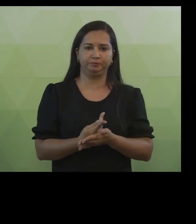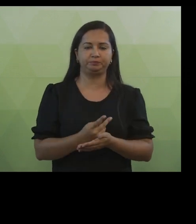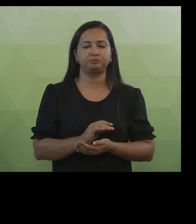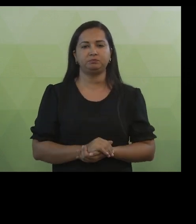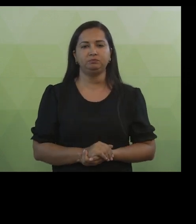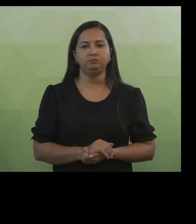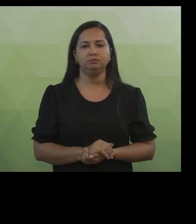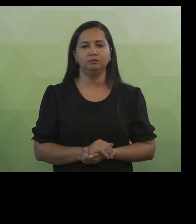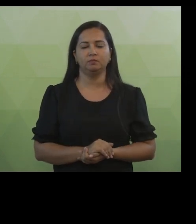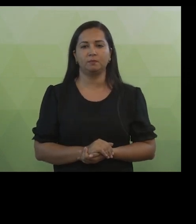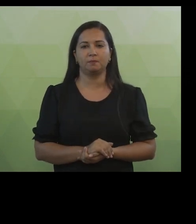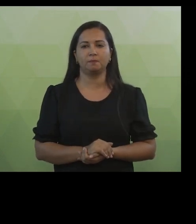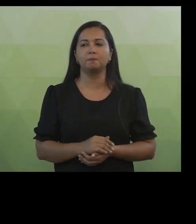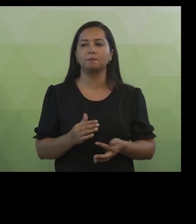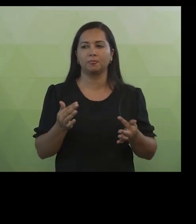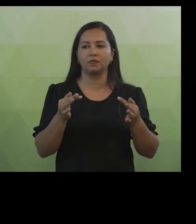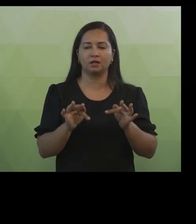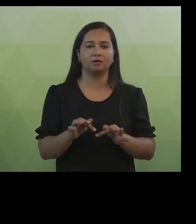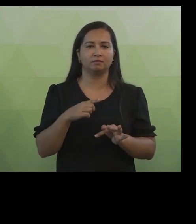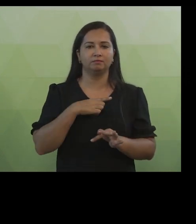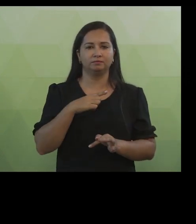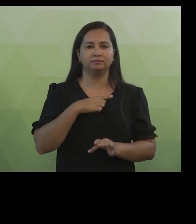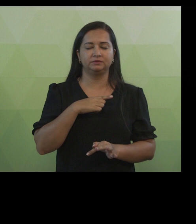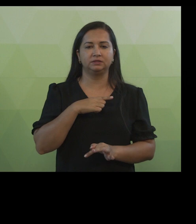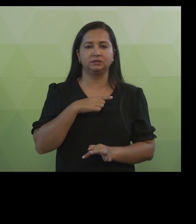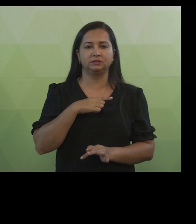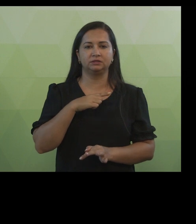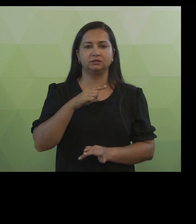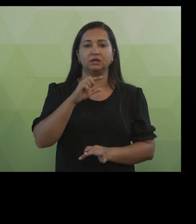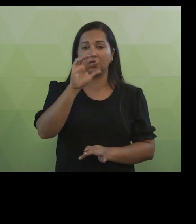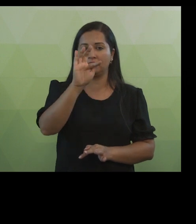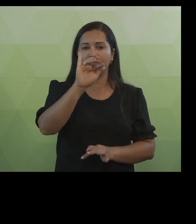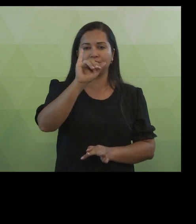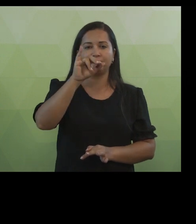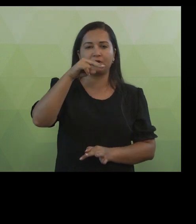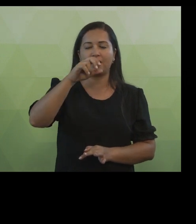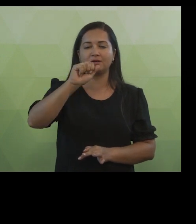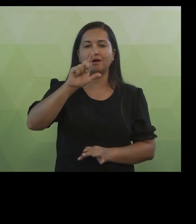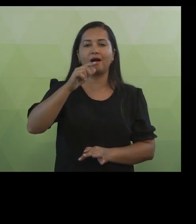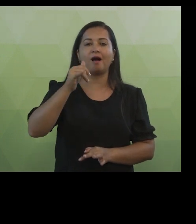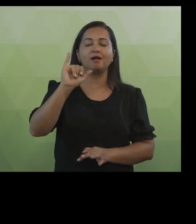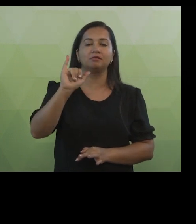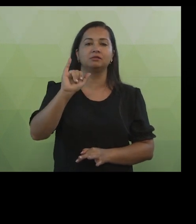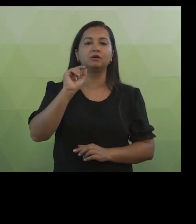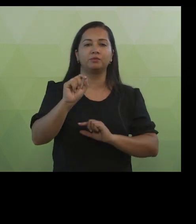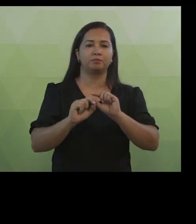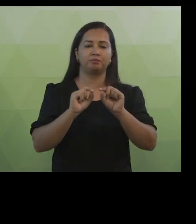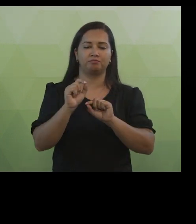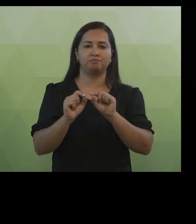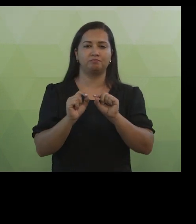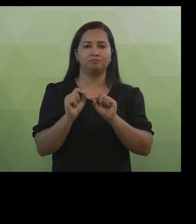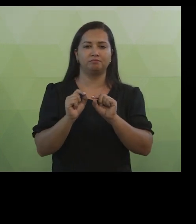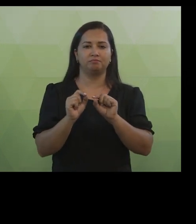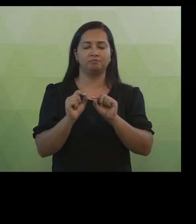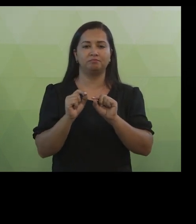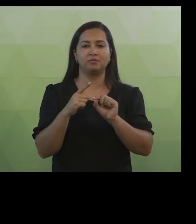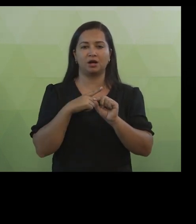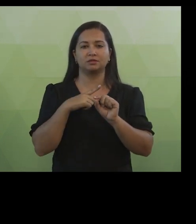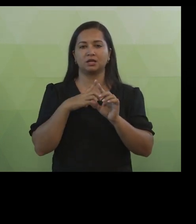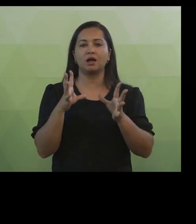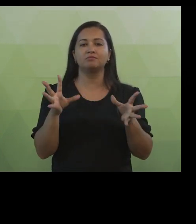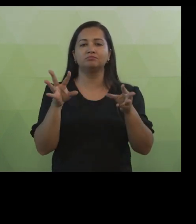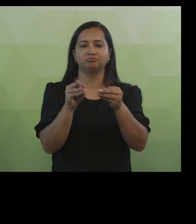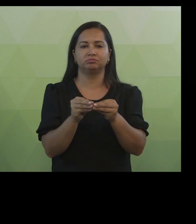Por fim, aqui temos o bloco finally, que é para tratamento